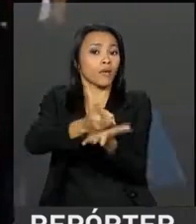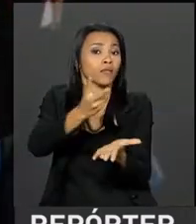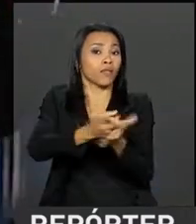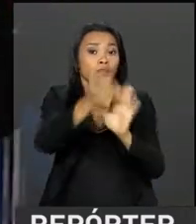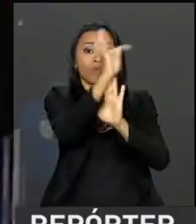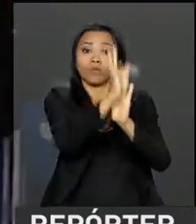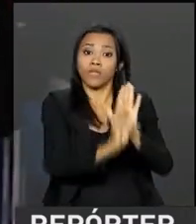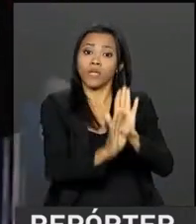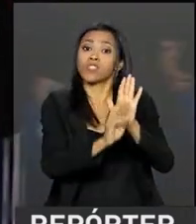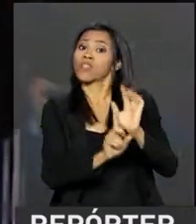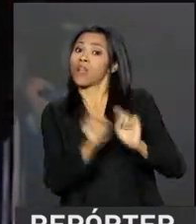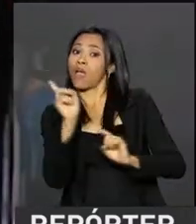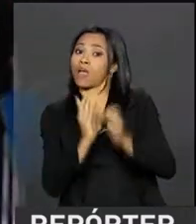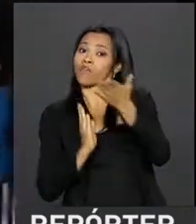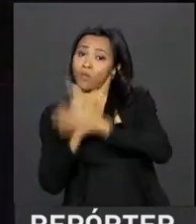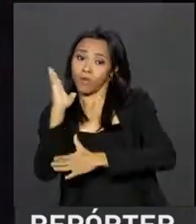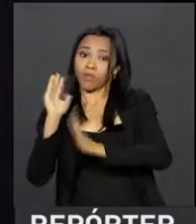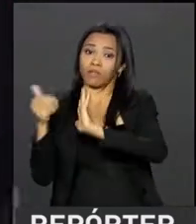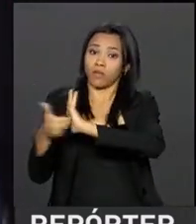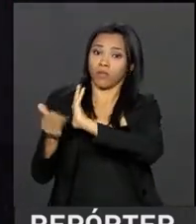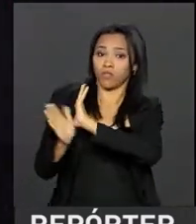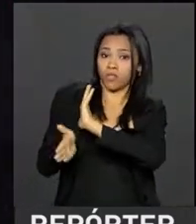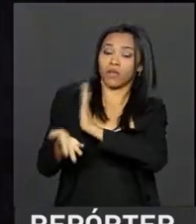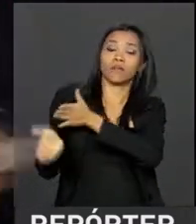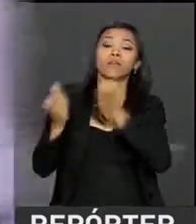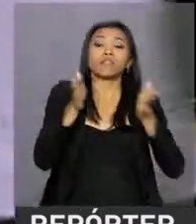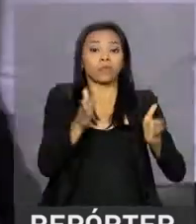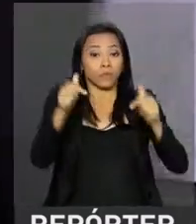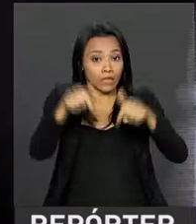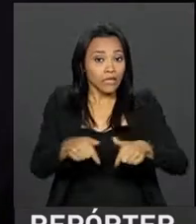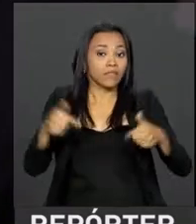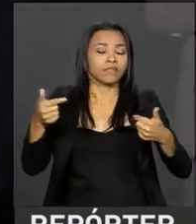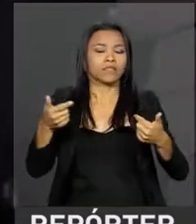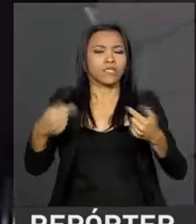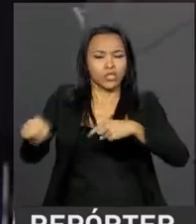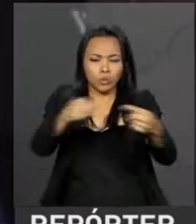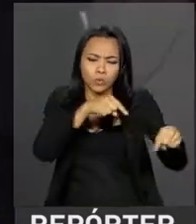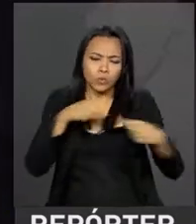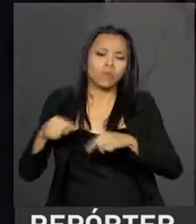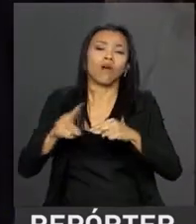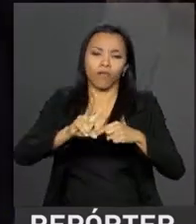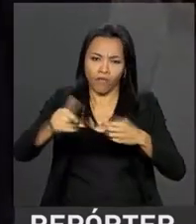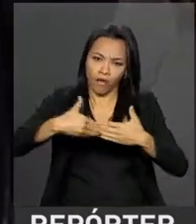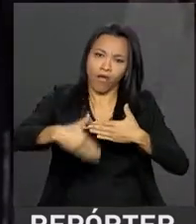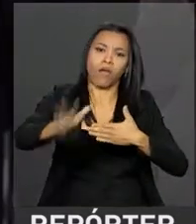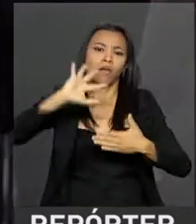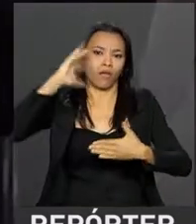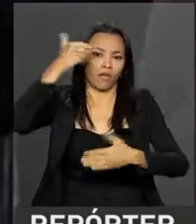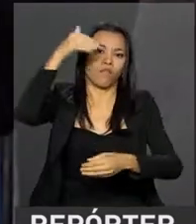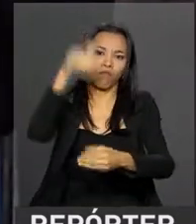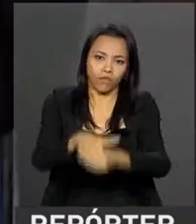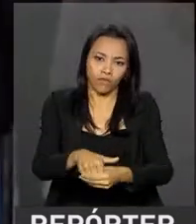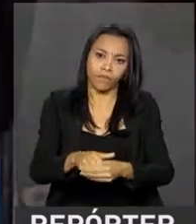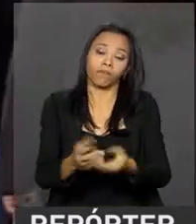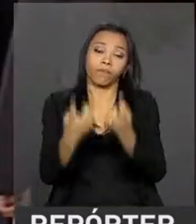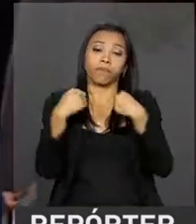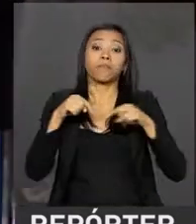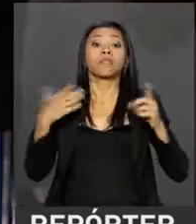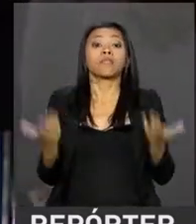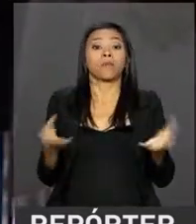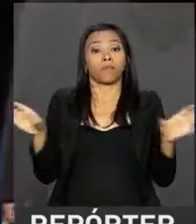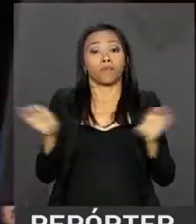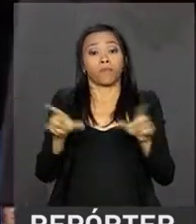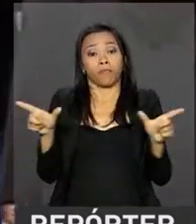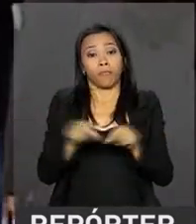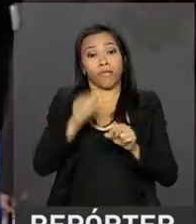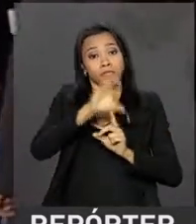na Câmara dos Deputados. E então, depois desse momento de discussões, deve ser feita a votação. A CCJ analisa a constitucionalidade